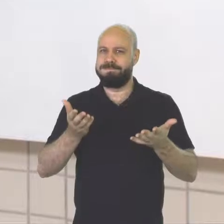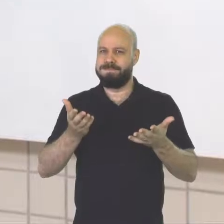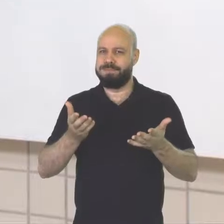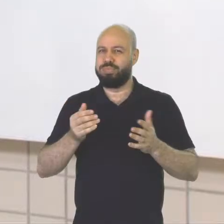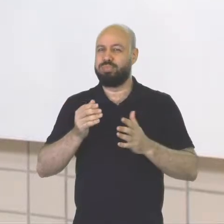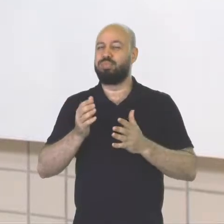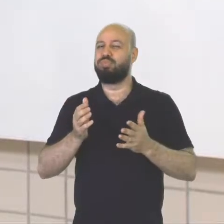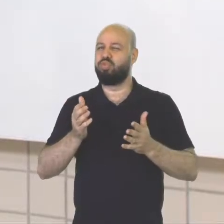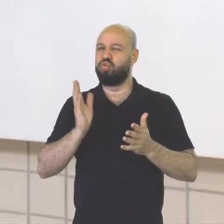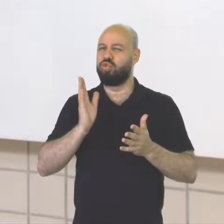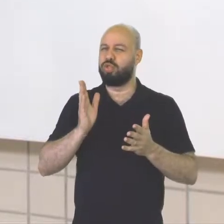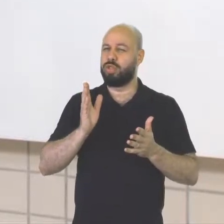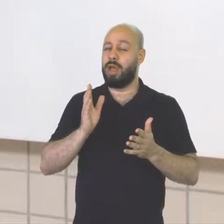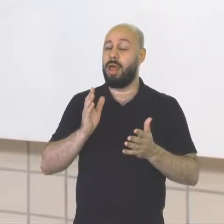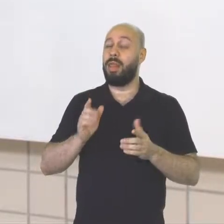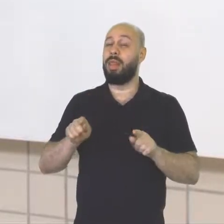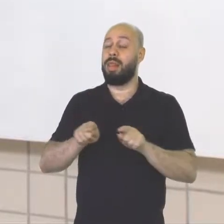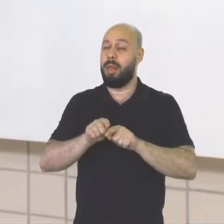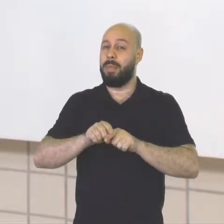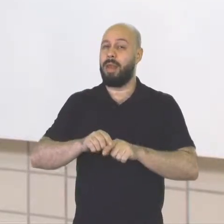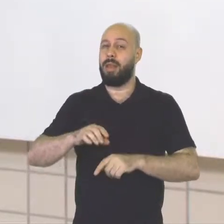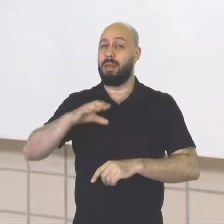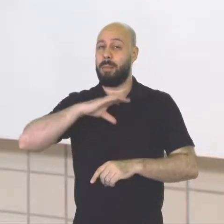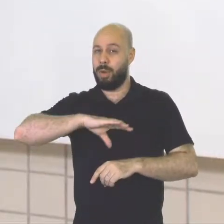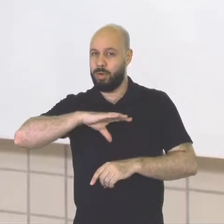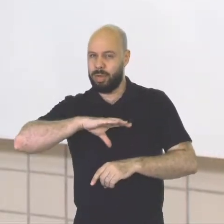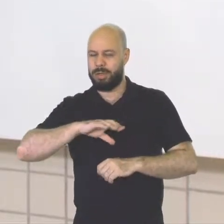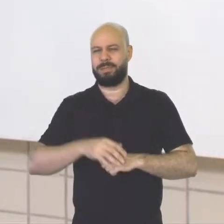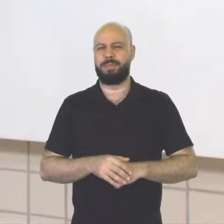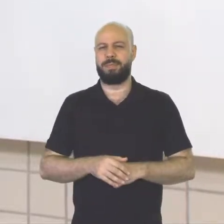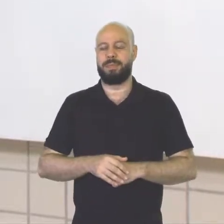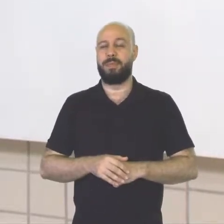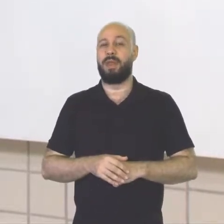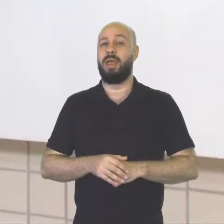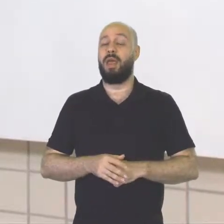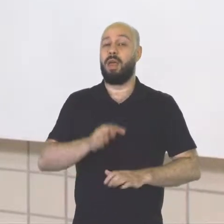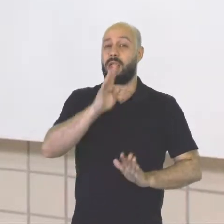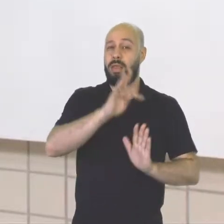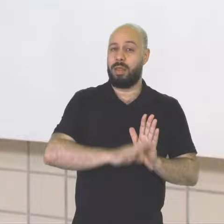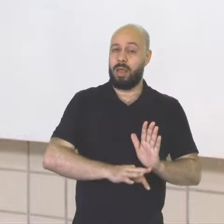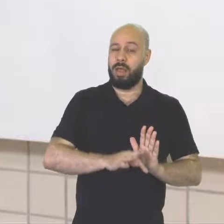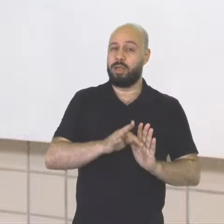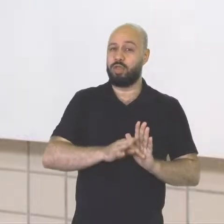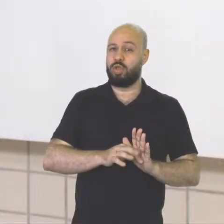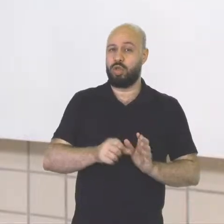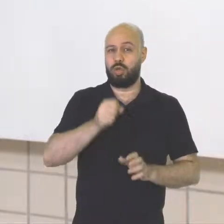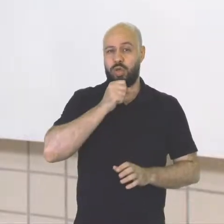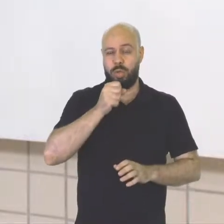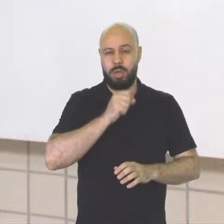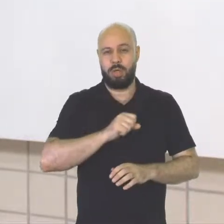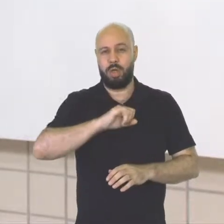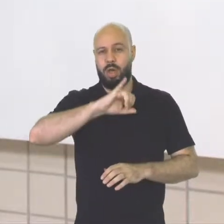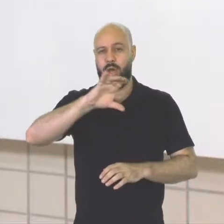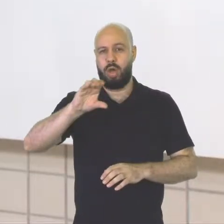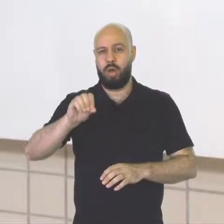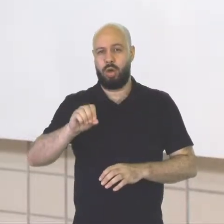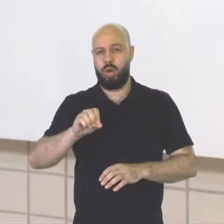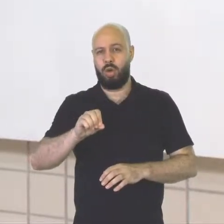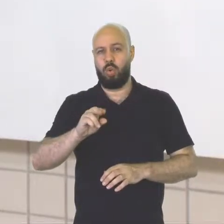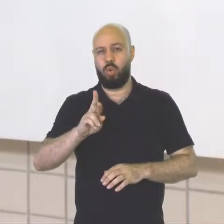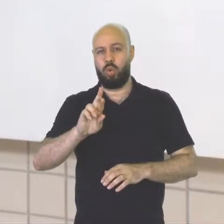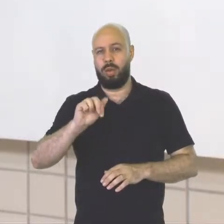conteúdo trabalhado em língua portuguesa, né, que são os textos jornalísticos, né, journalist text, ok? Nós